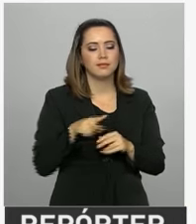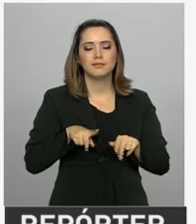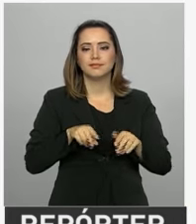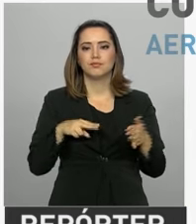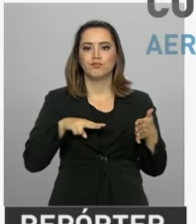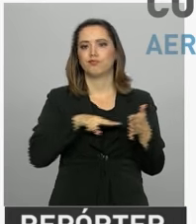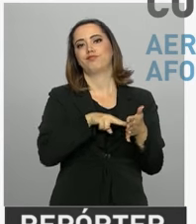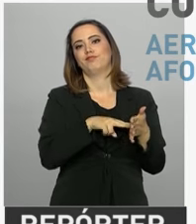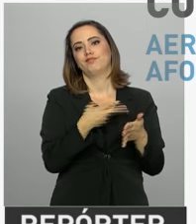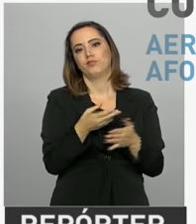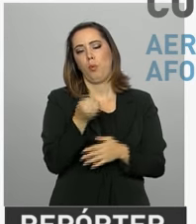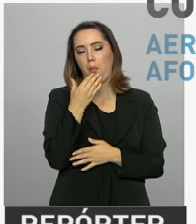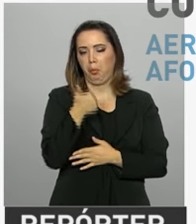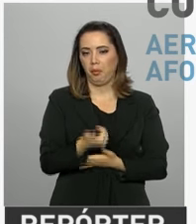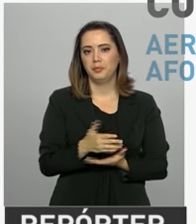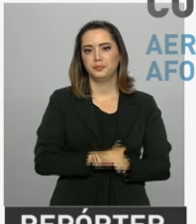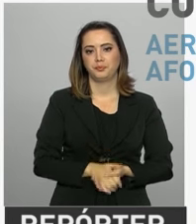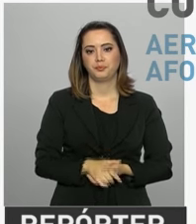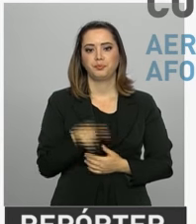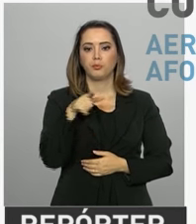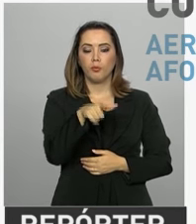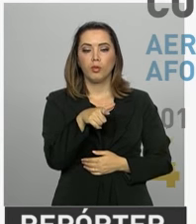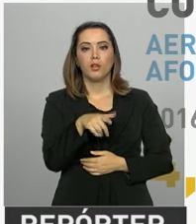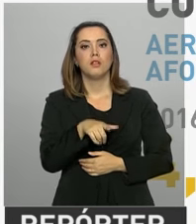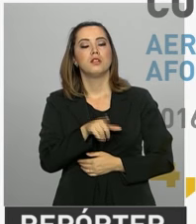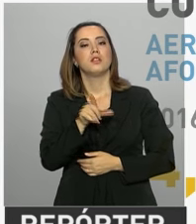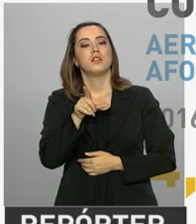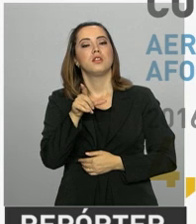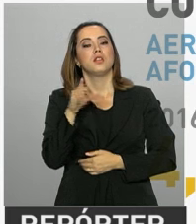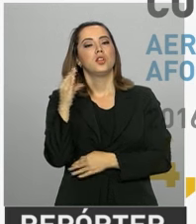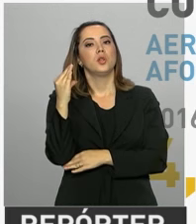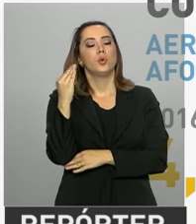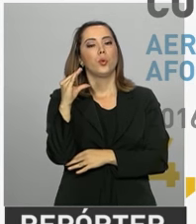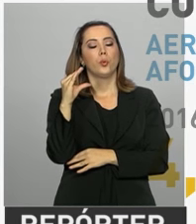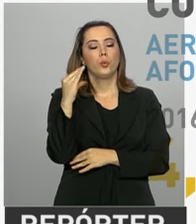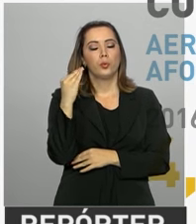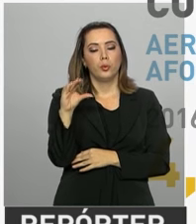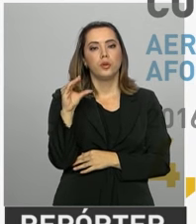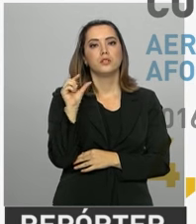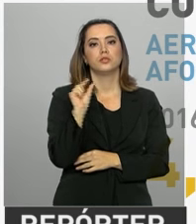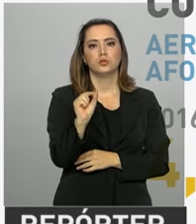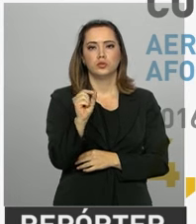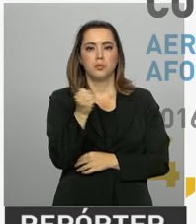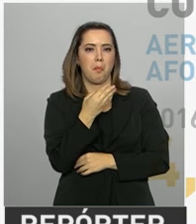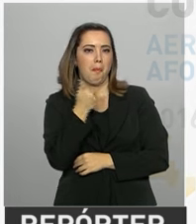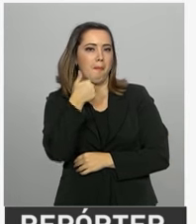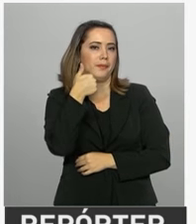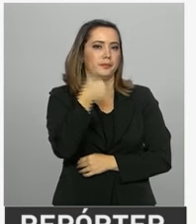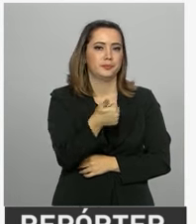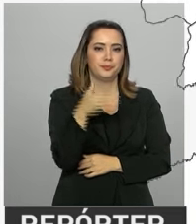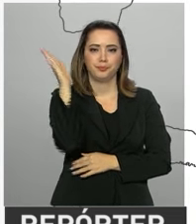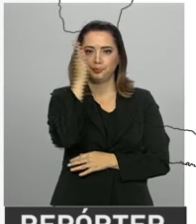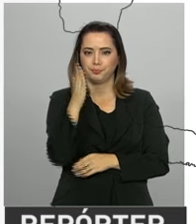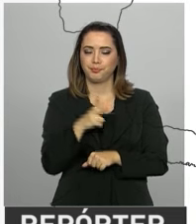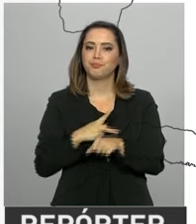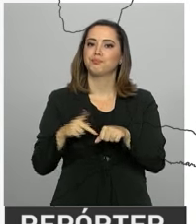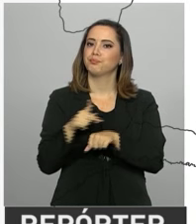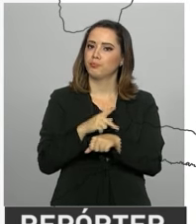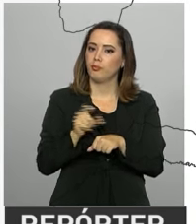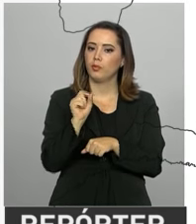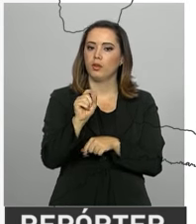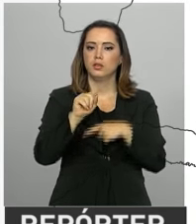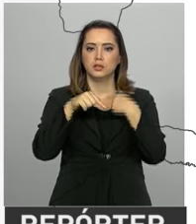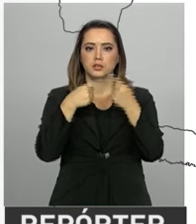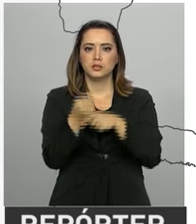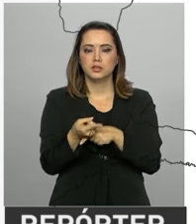O Aeroporto Internacional Afonso Pena, em Curitiba, foi avaliado como o melhor do país. Logo depois vem